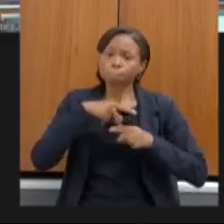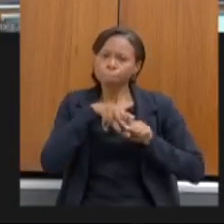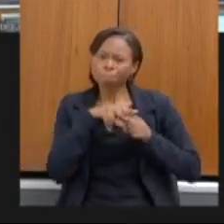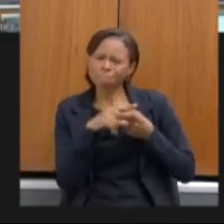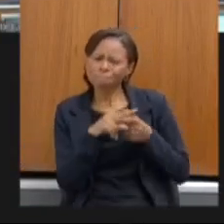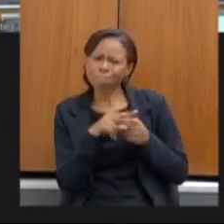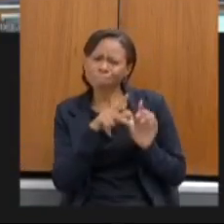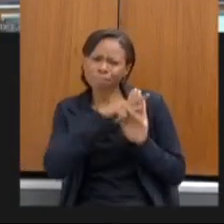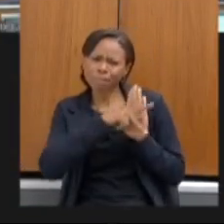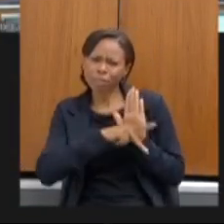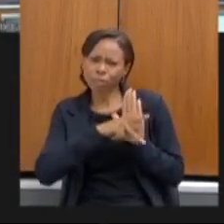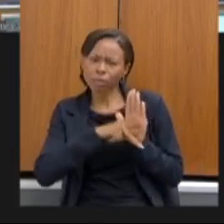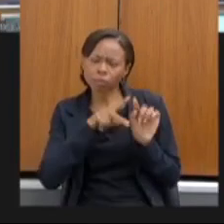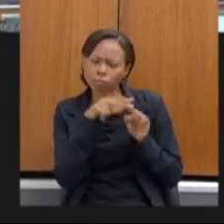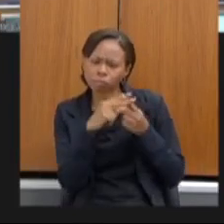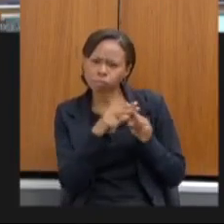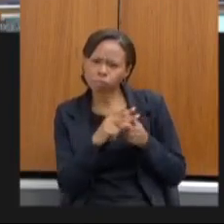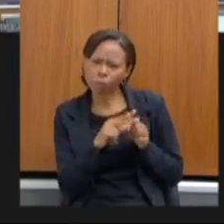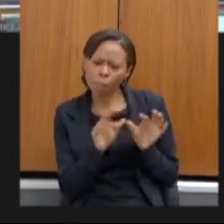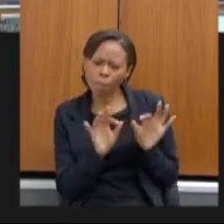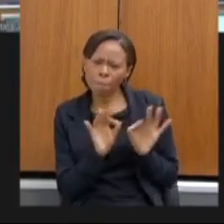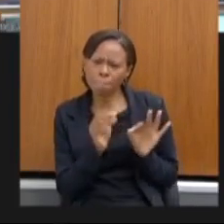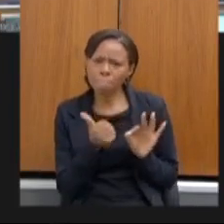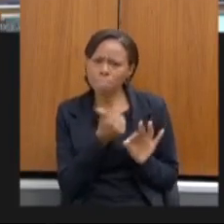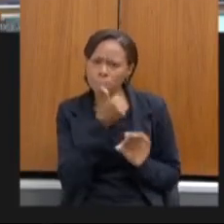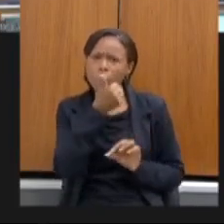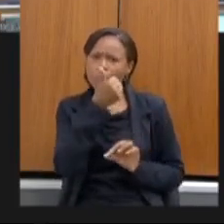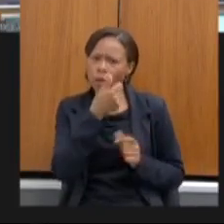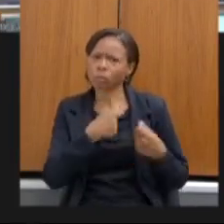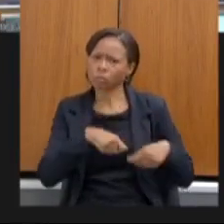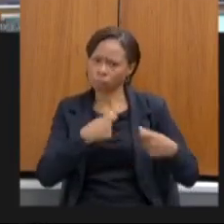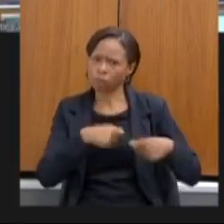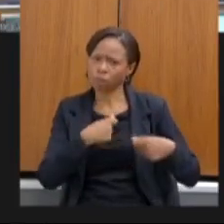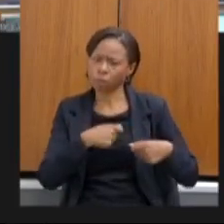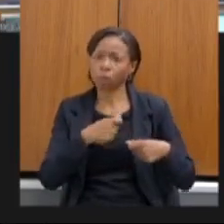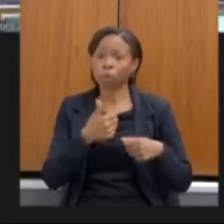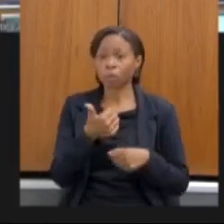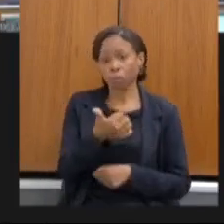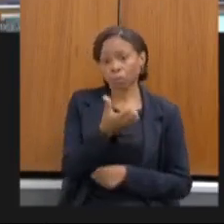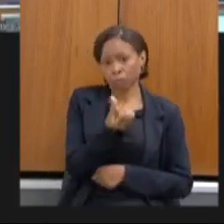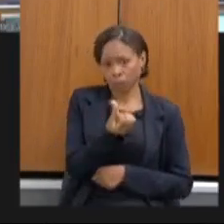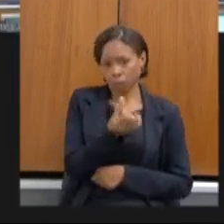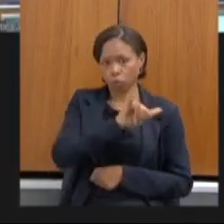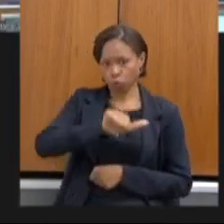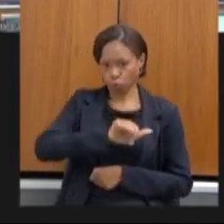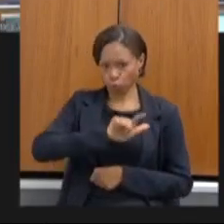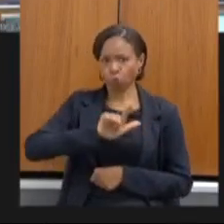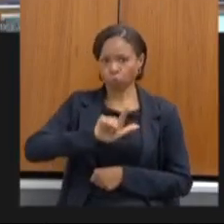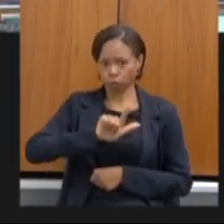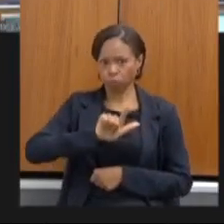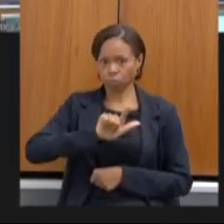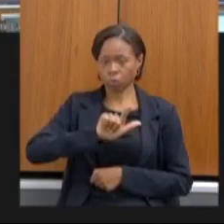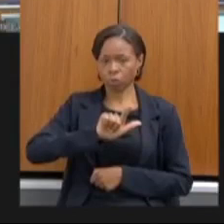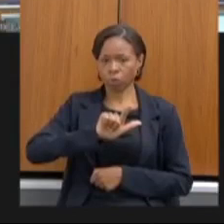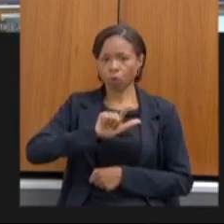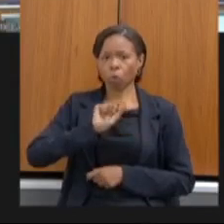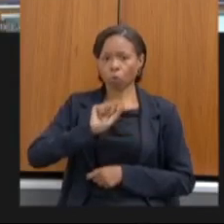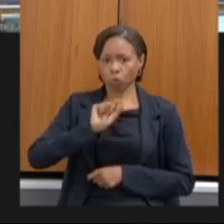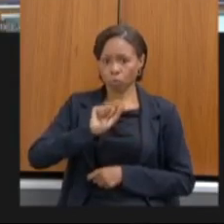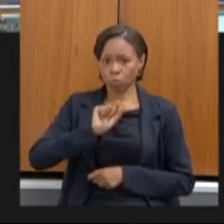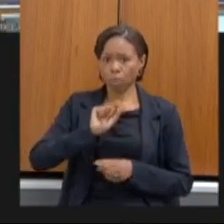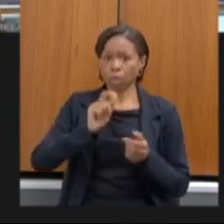do programa e este aprimoramento se deu no dia Dezesseis de Julho uma consulta pública